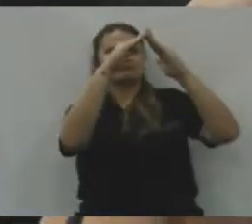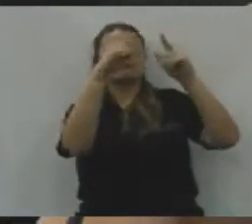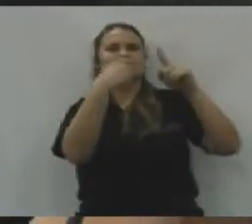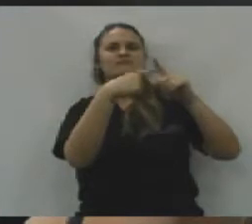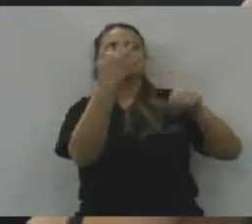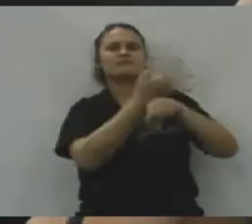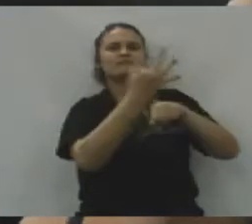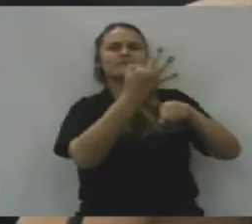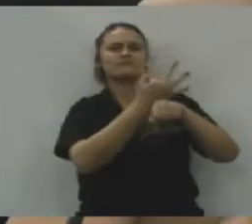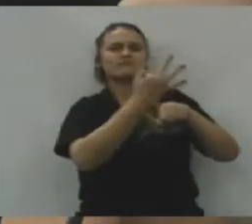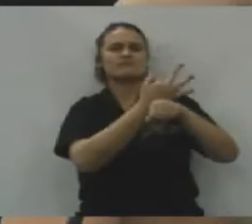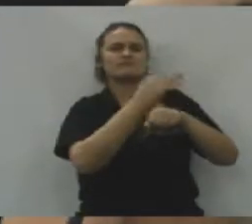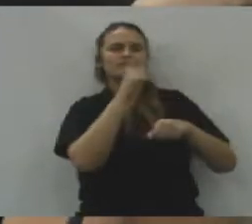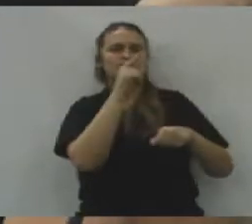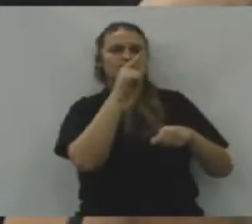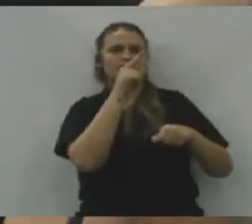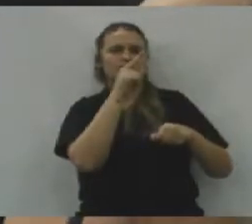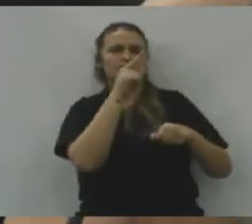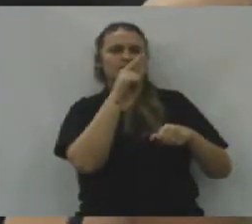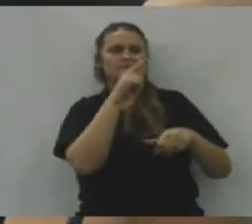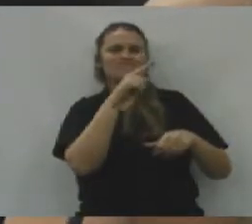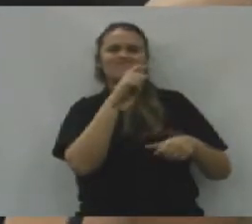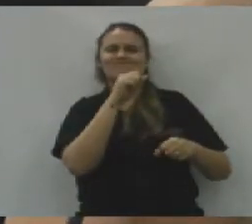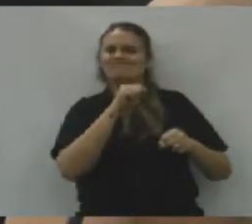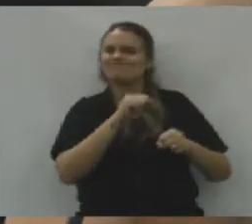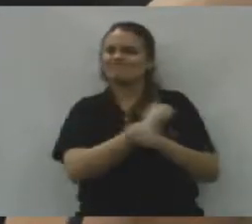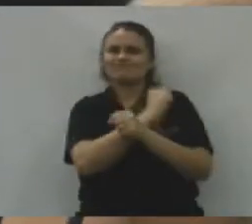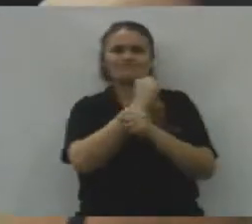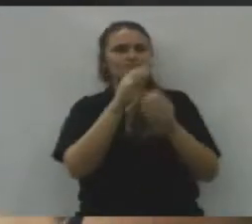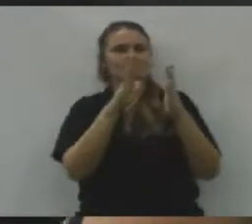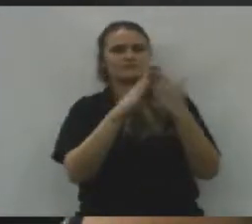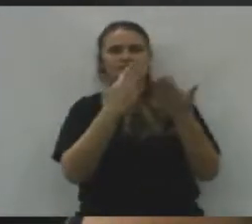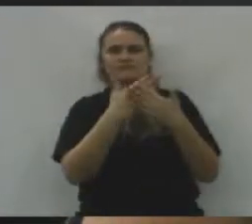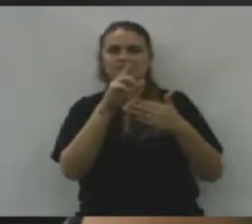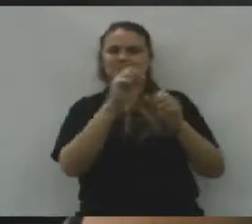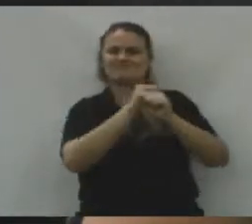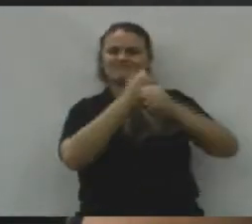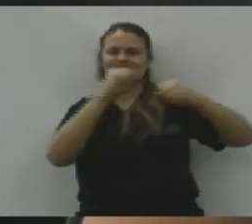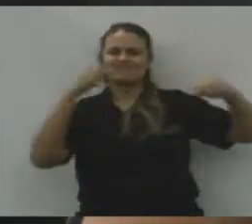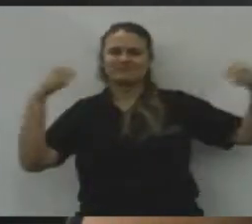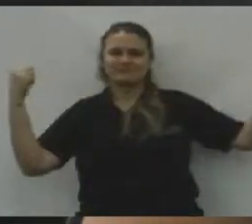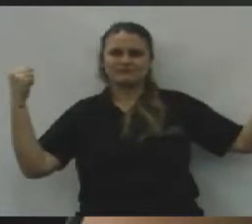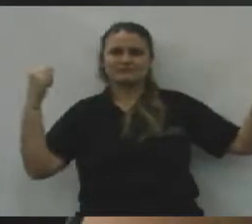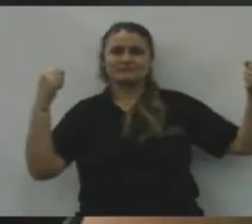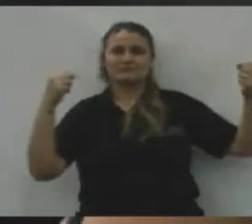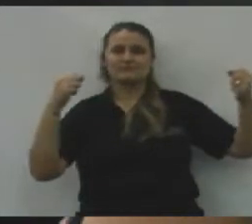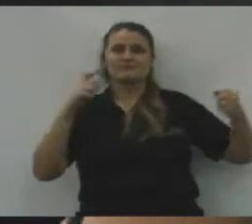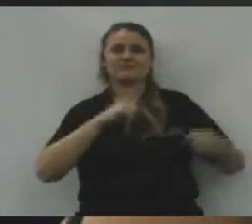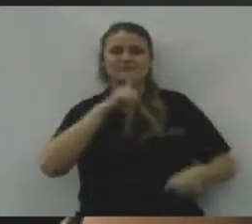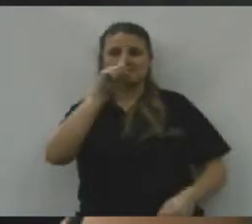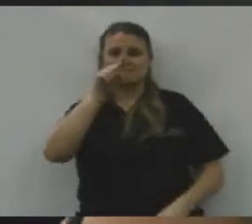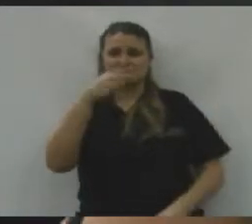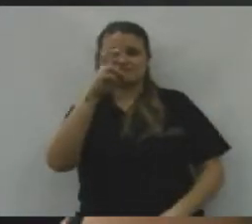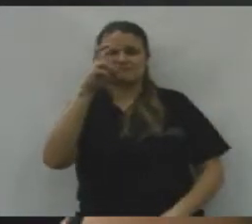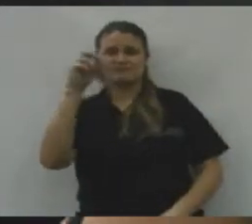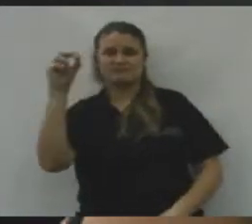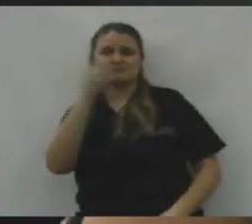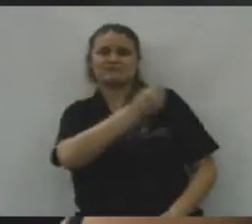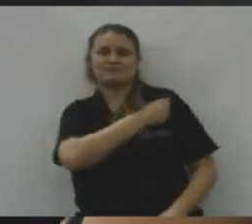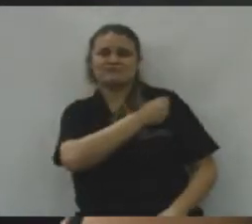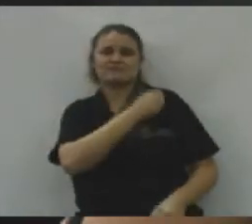e também é impossível em uma escola como o Colégio São Cristóvão e José Moura, que tem 1.500 alunos,